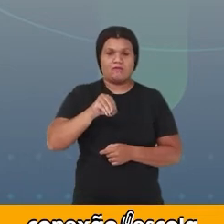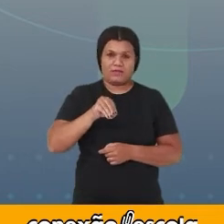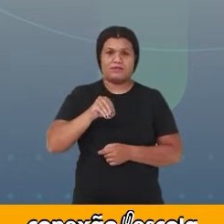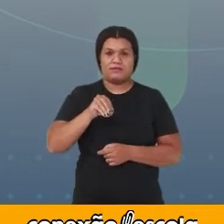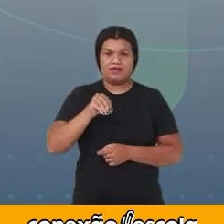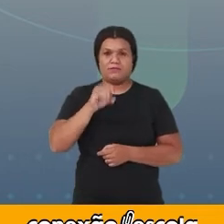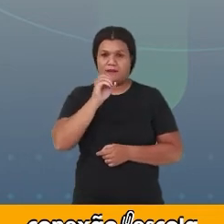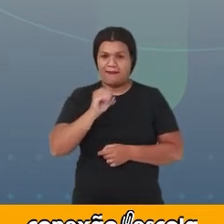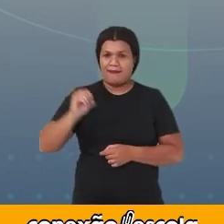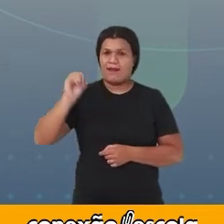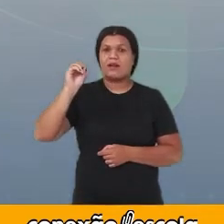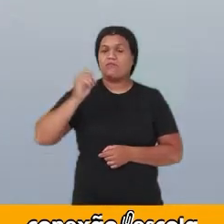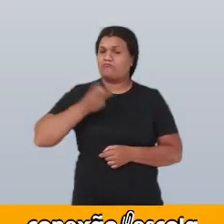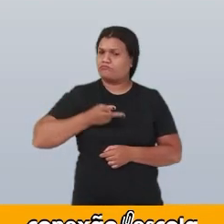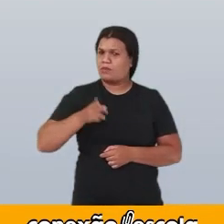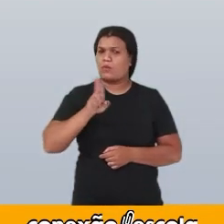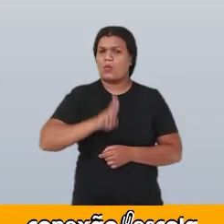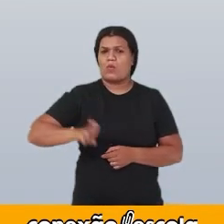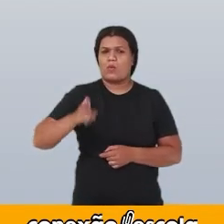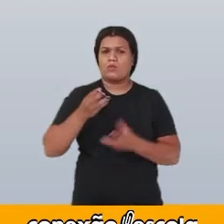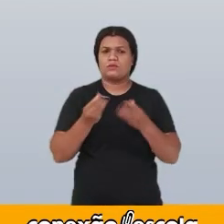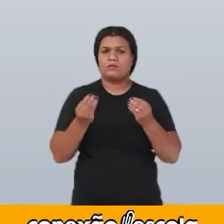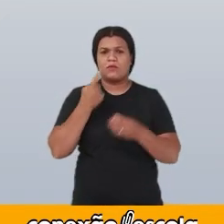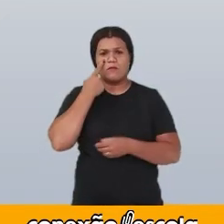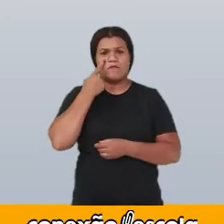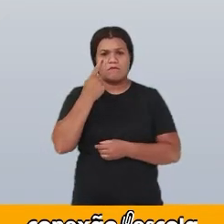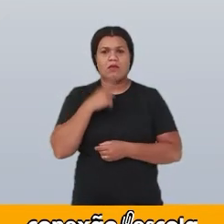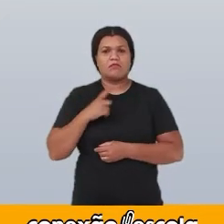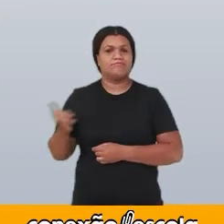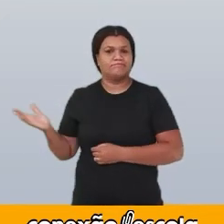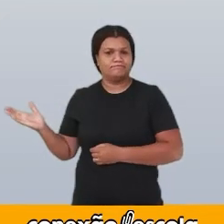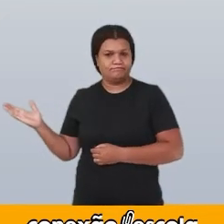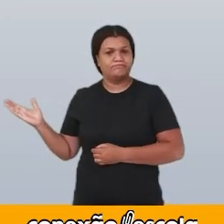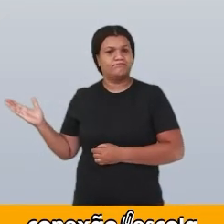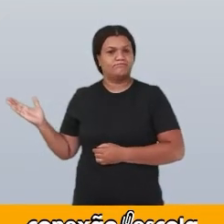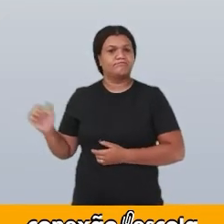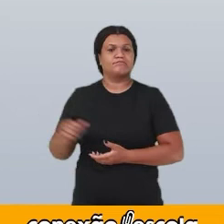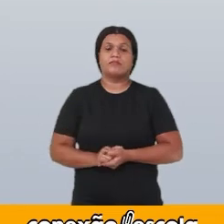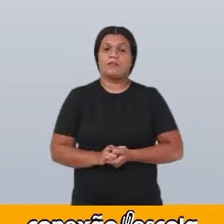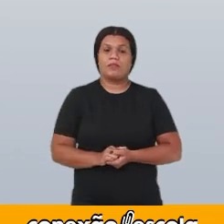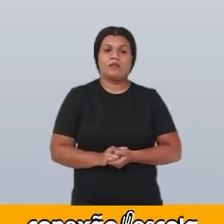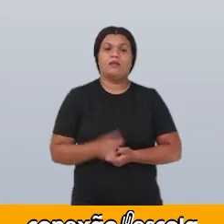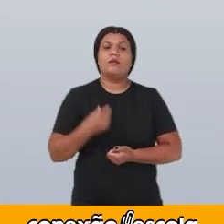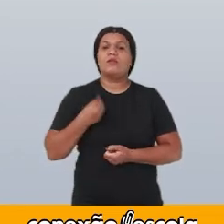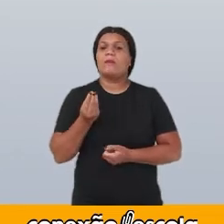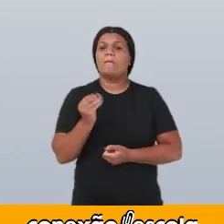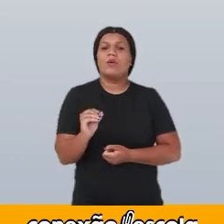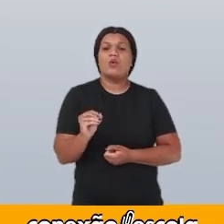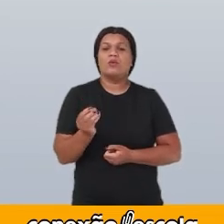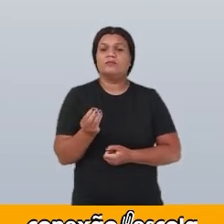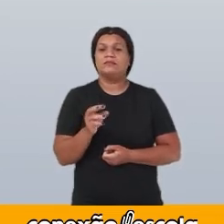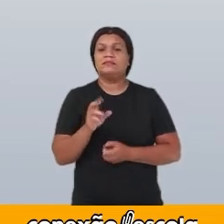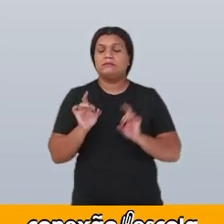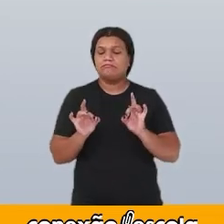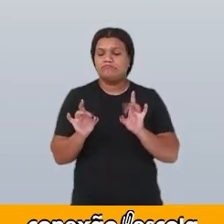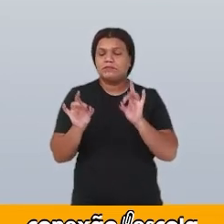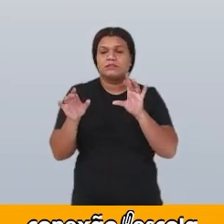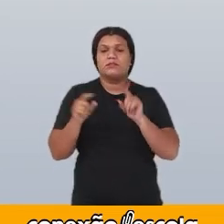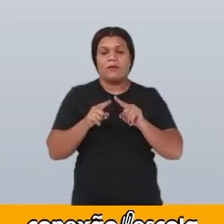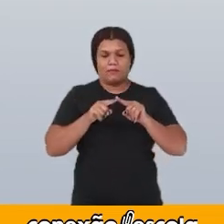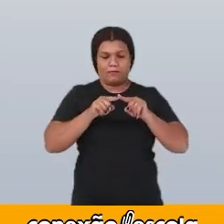Como o ângulo reto ele é muito usado, ele está em todos os cantinhos, a gente usa uma notação especial para ele, que é